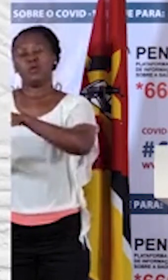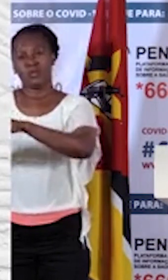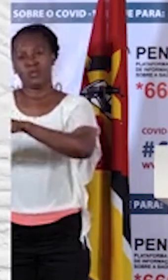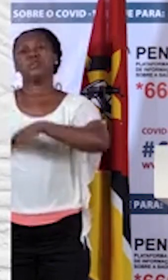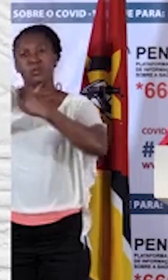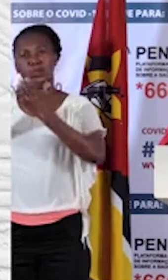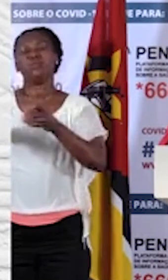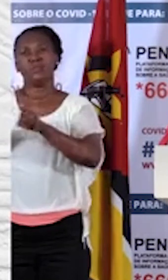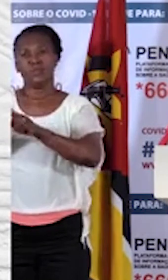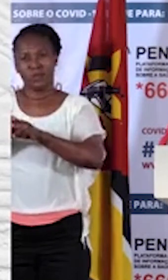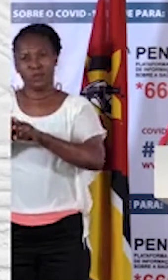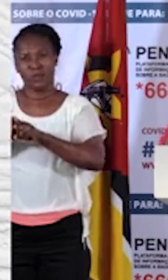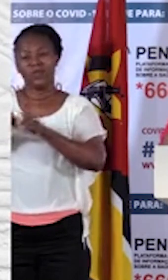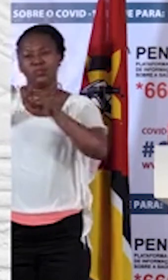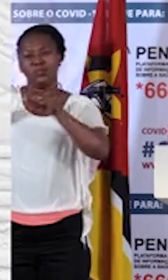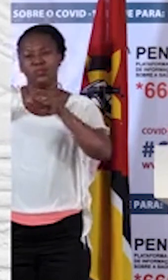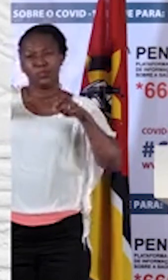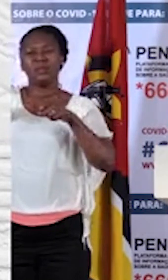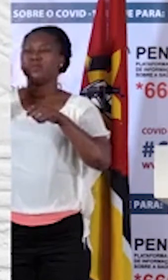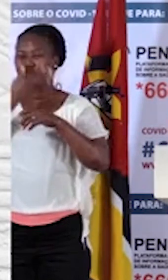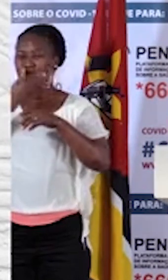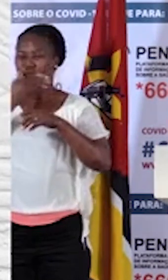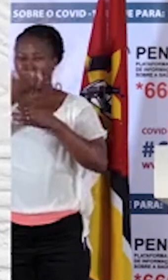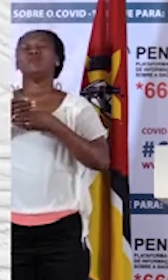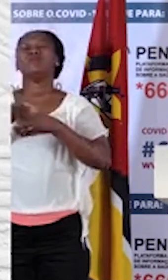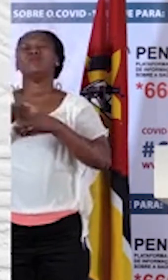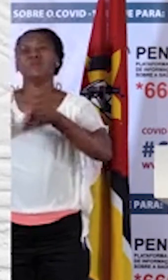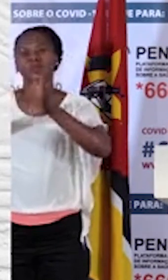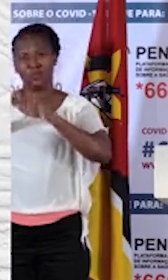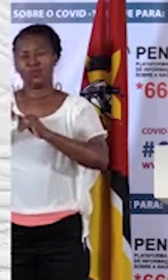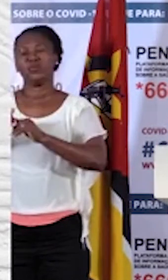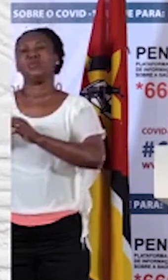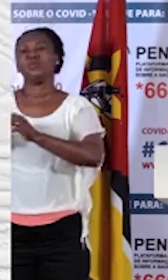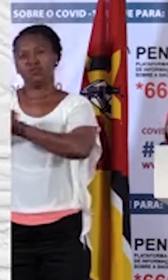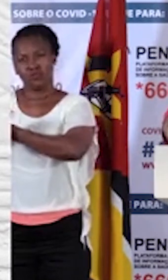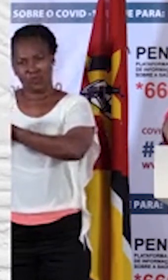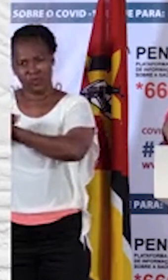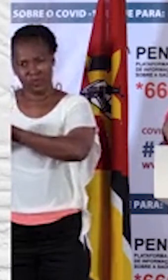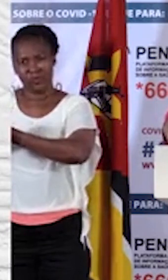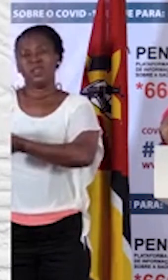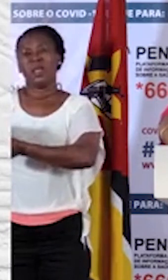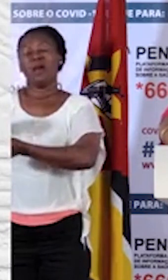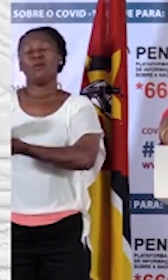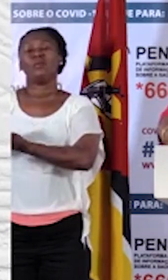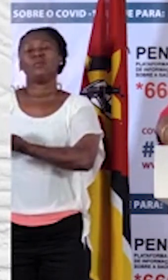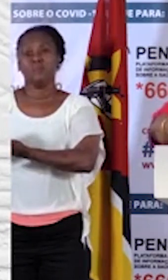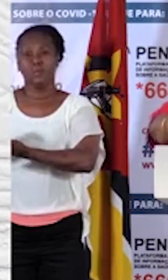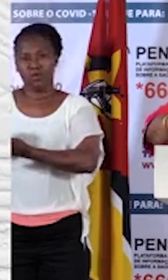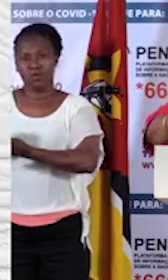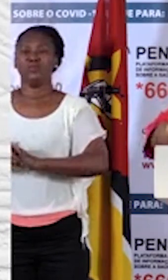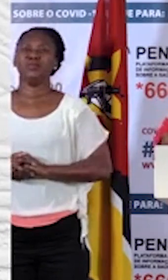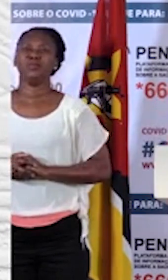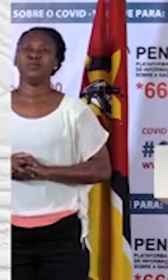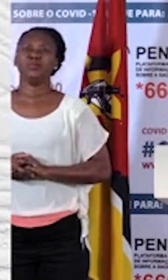podemos usar um lenço de pano que em seguida vamos lavar com água e sabão. Temos